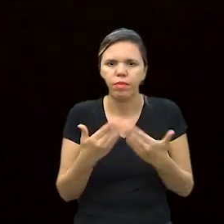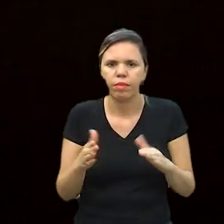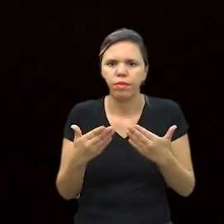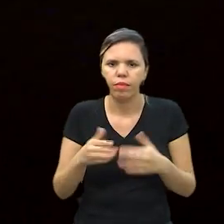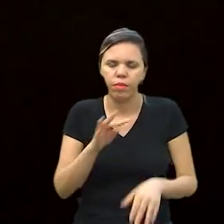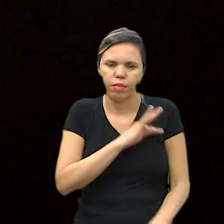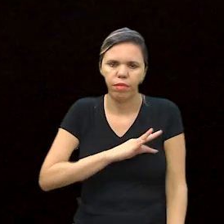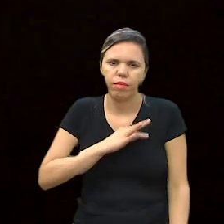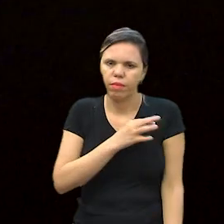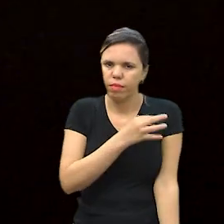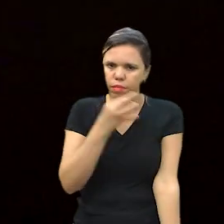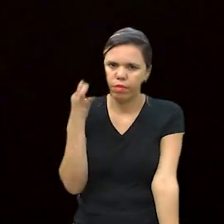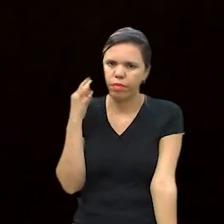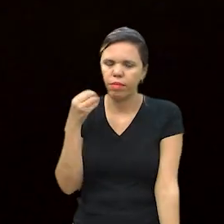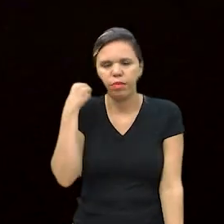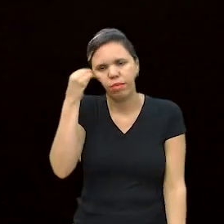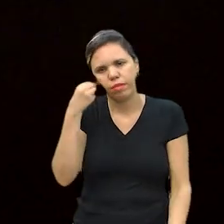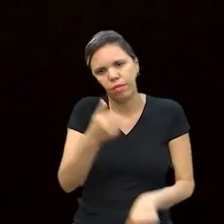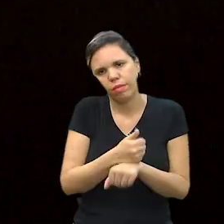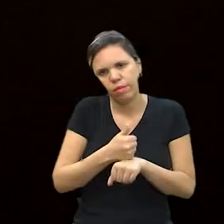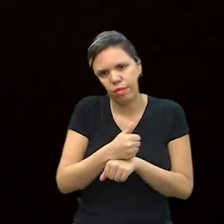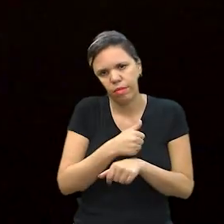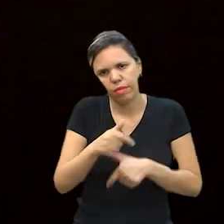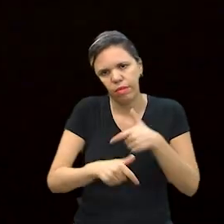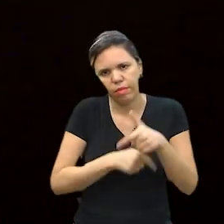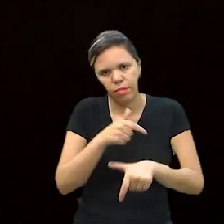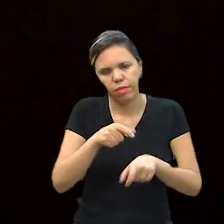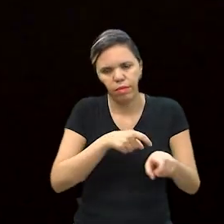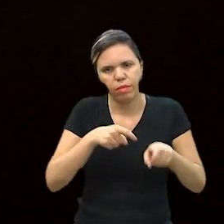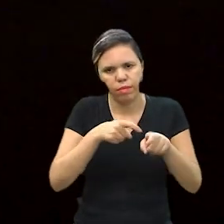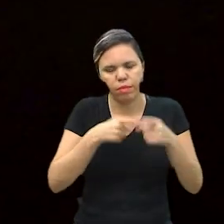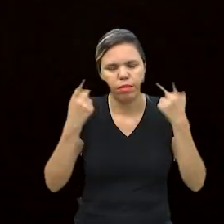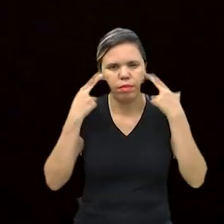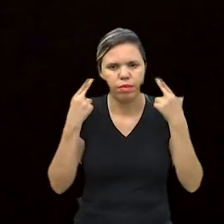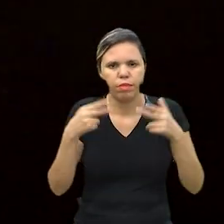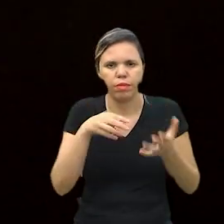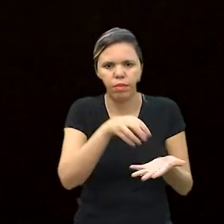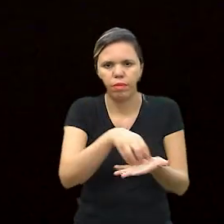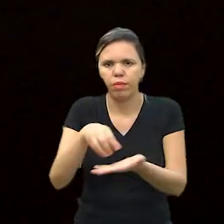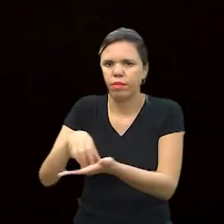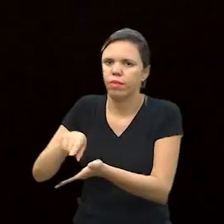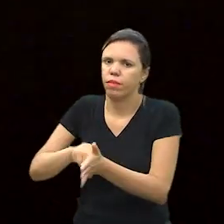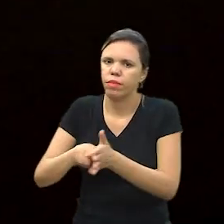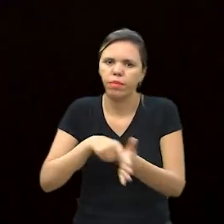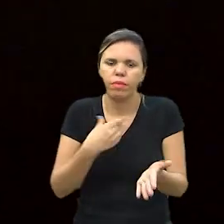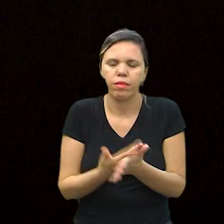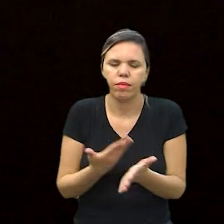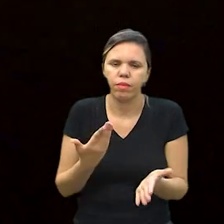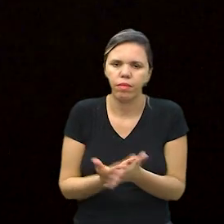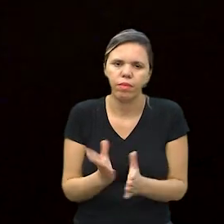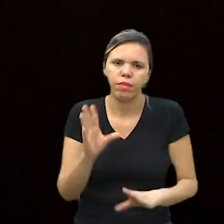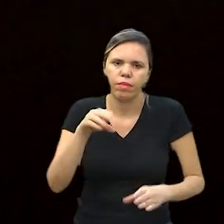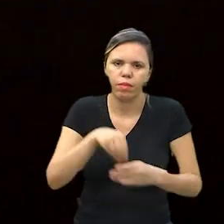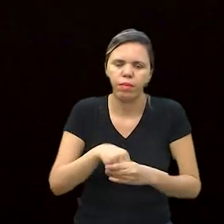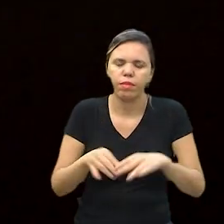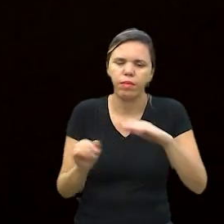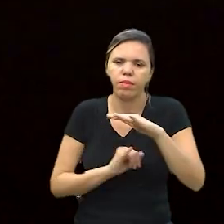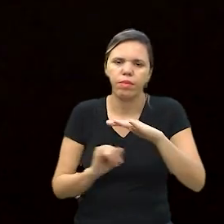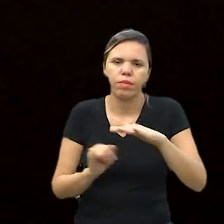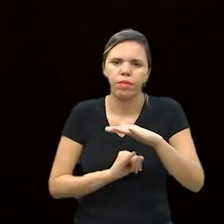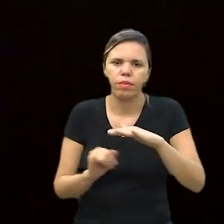com alguns técnicos bons que sabem trabalhar agroecologia, a gente tem os núcleos de estudos em agroecologia dentro